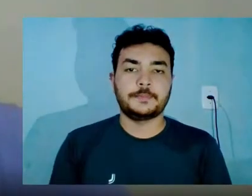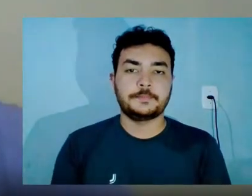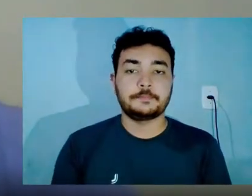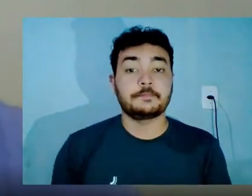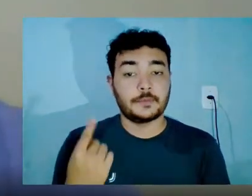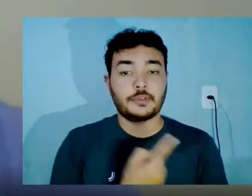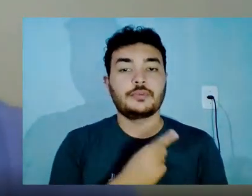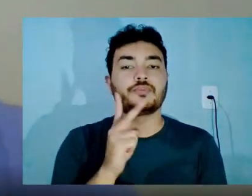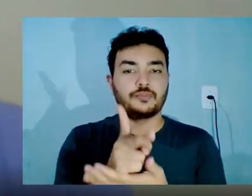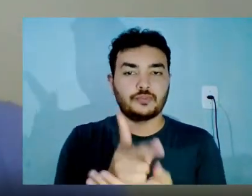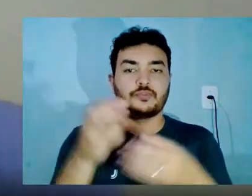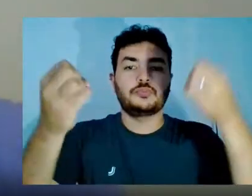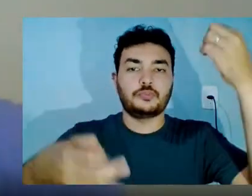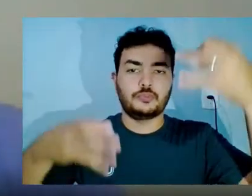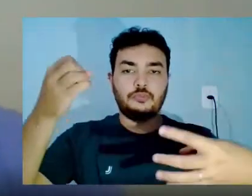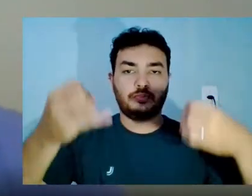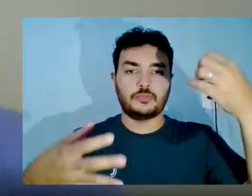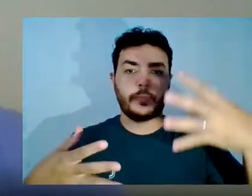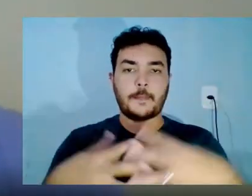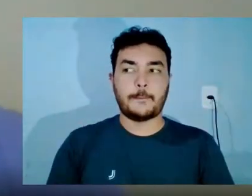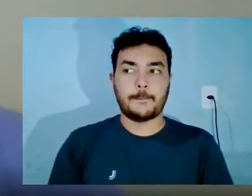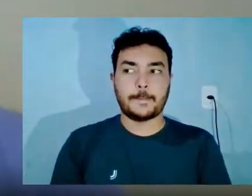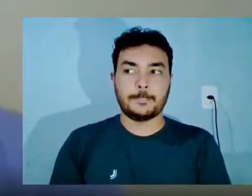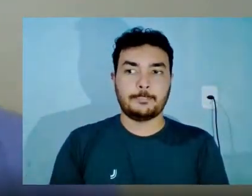gente continuar a abordagem desse conteúdo.